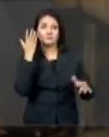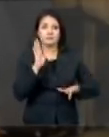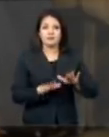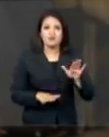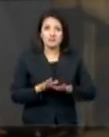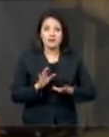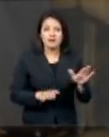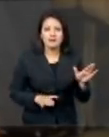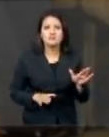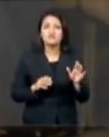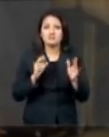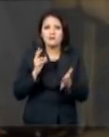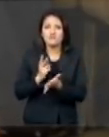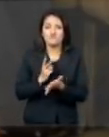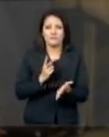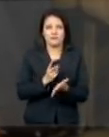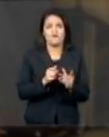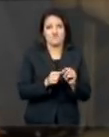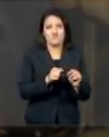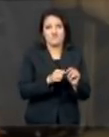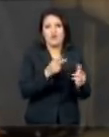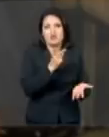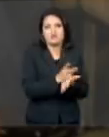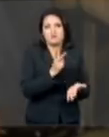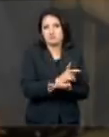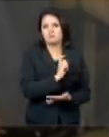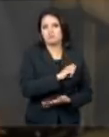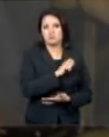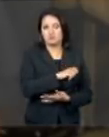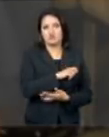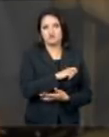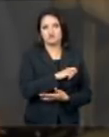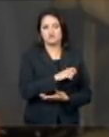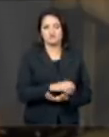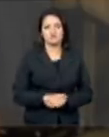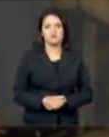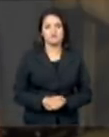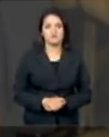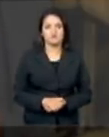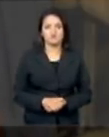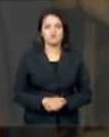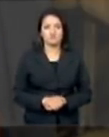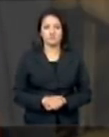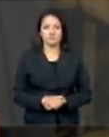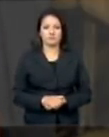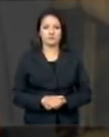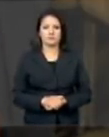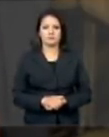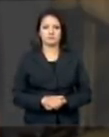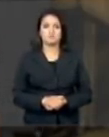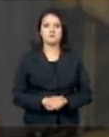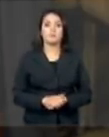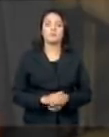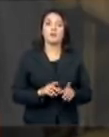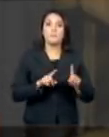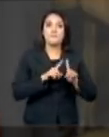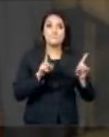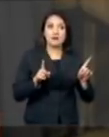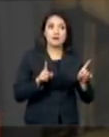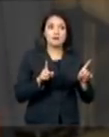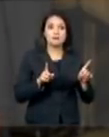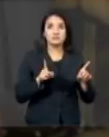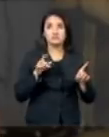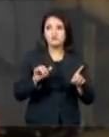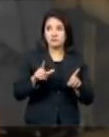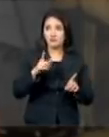prevê a ocorrência de todos elementos para conceder aposentadoria salvo comprovada má fé até perfazer